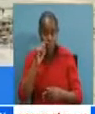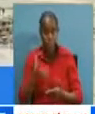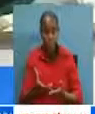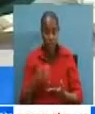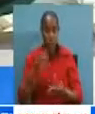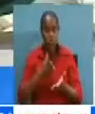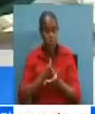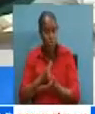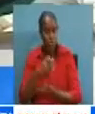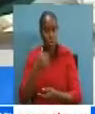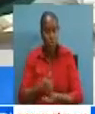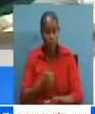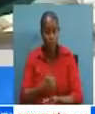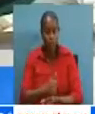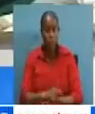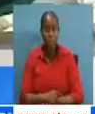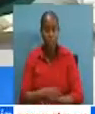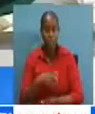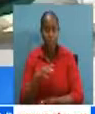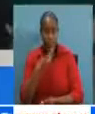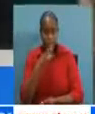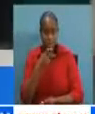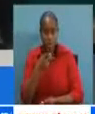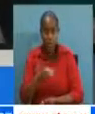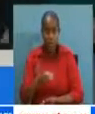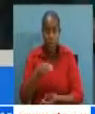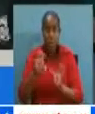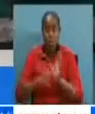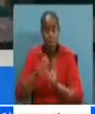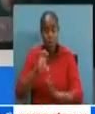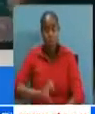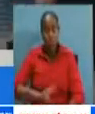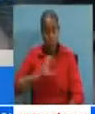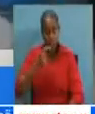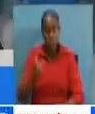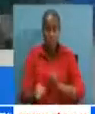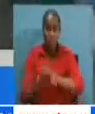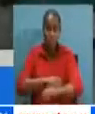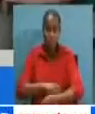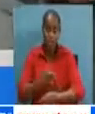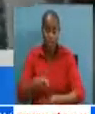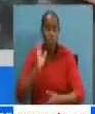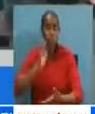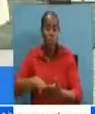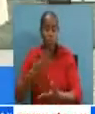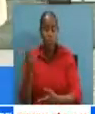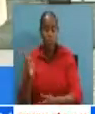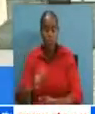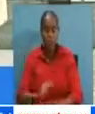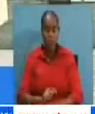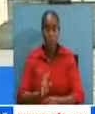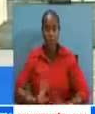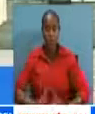conjuntura continua favorável citando no entanto o indicador de confiança inverteu a tendência ascendente do último trimestre